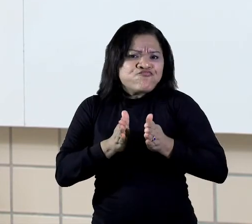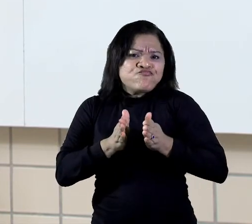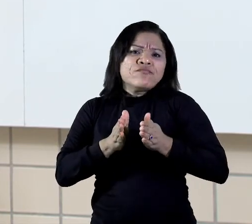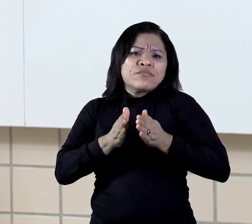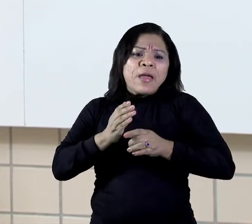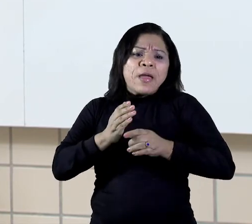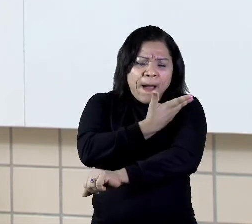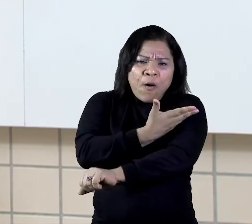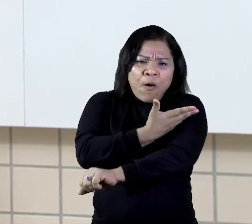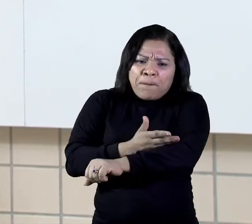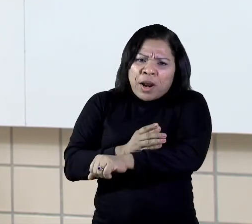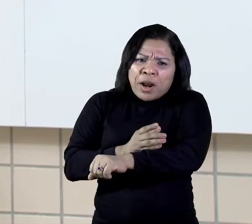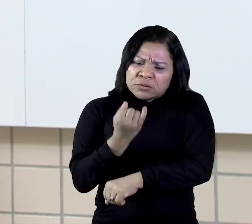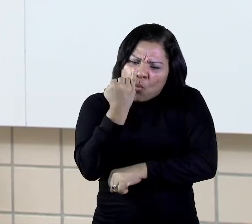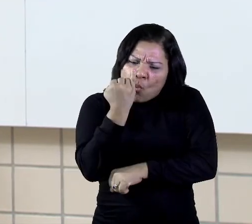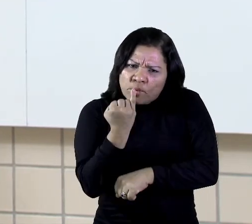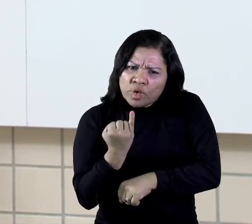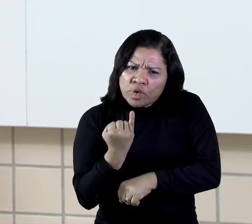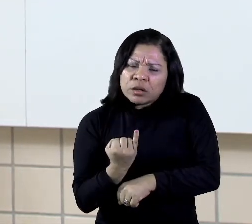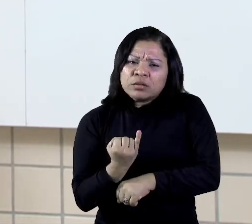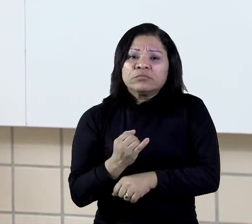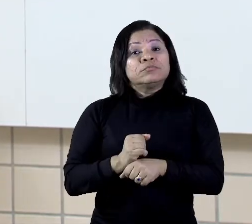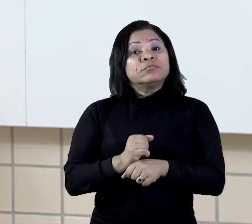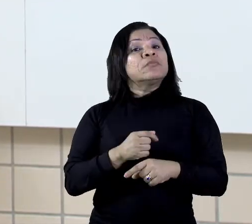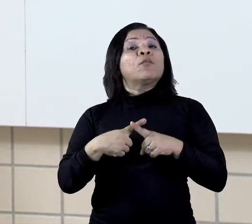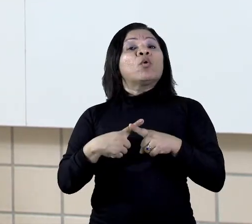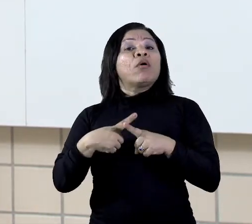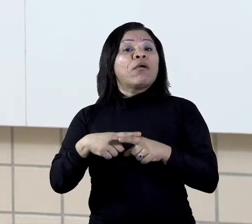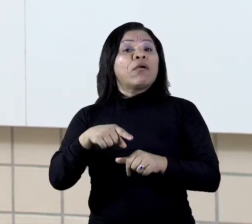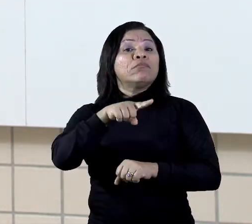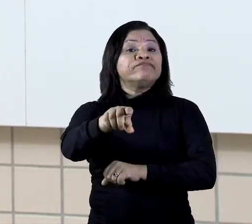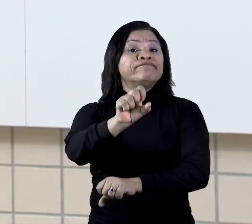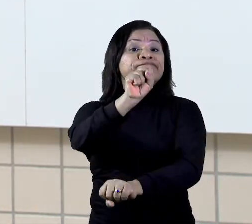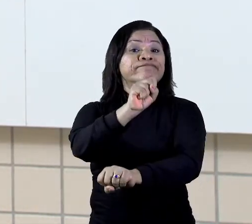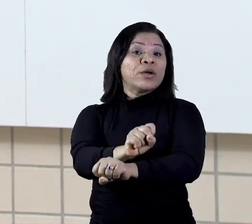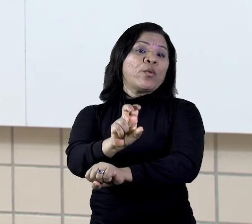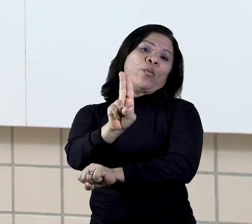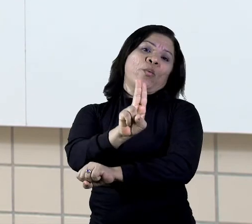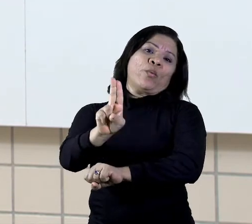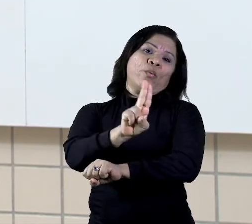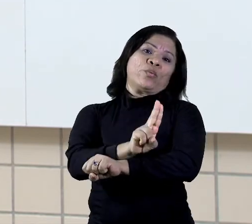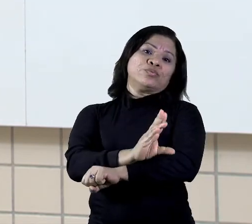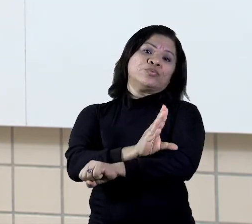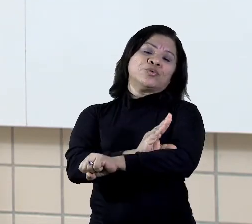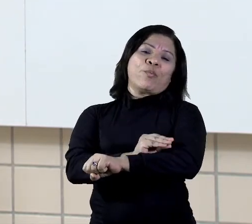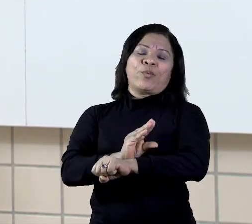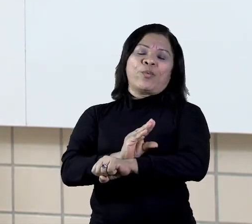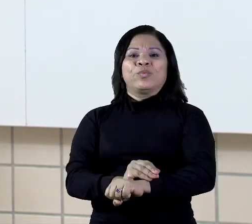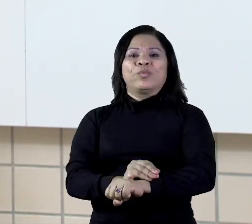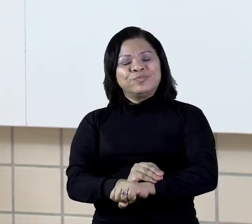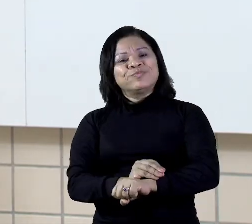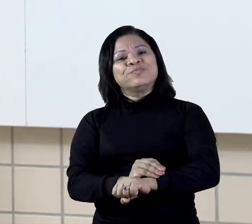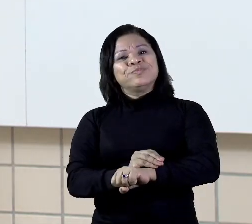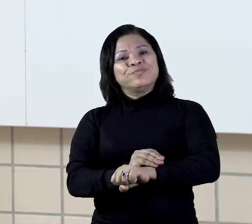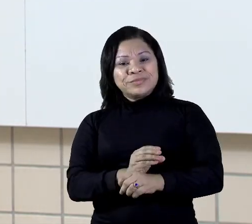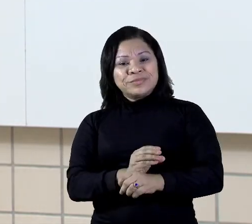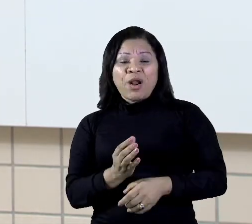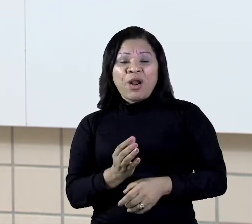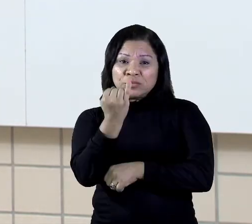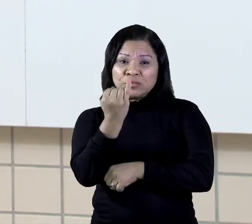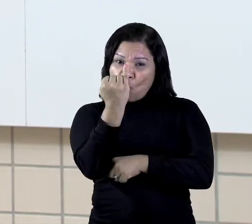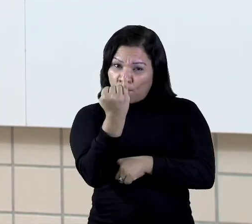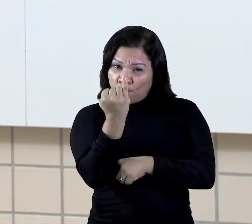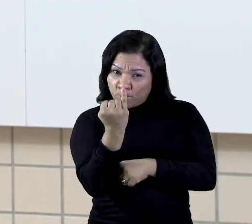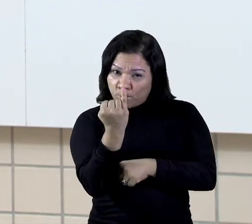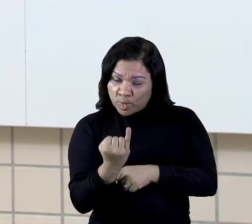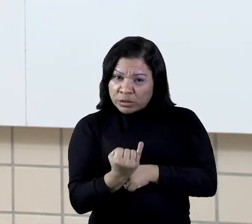que isso? Por causa que você parou de utilizar aquele músculo, aconteceu o quê? Atrofiou. Isso